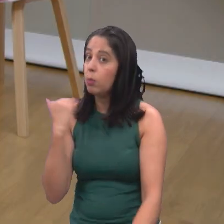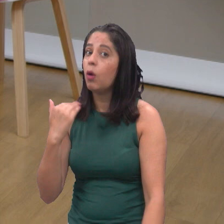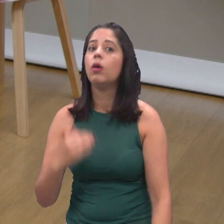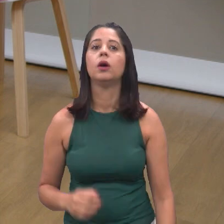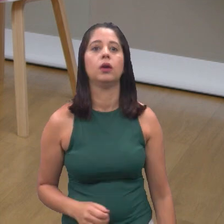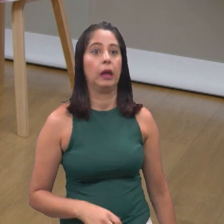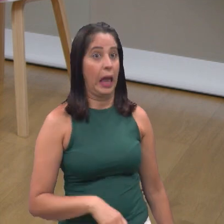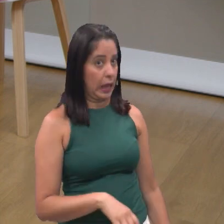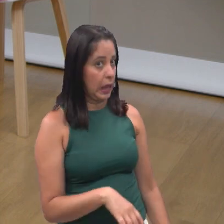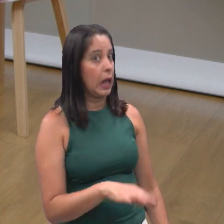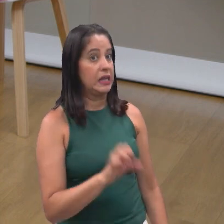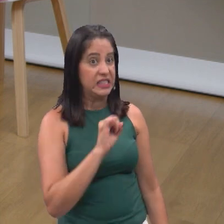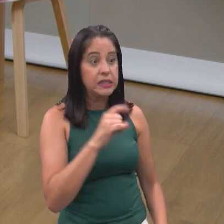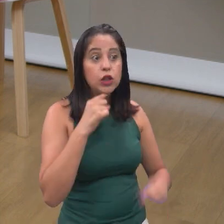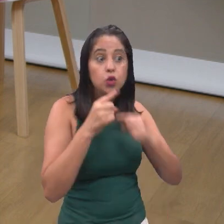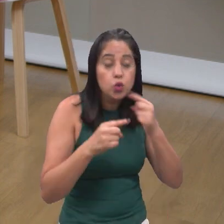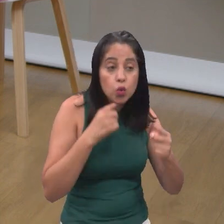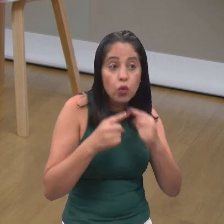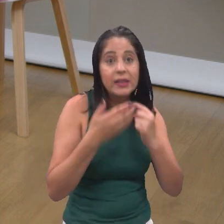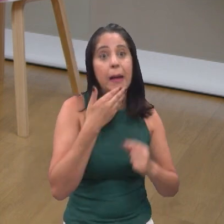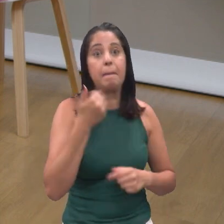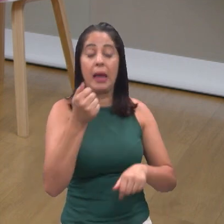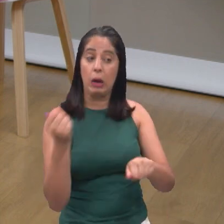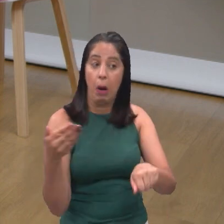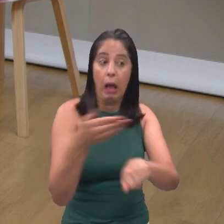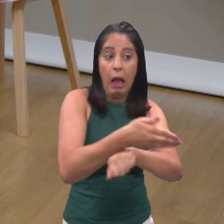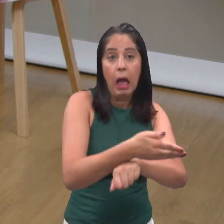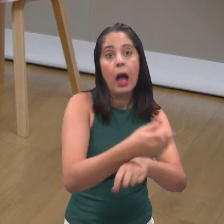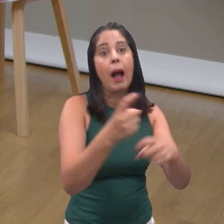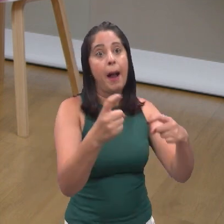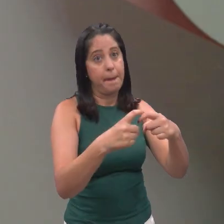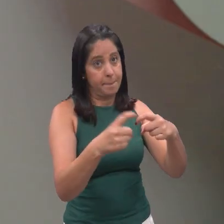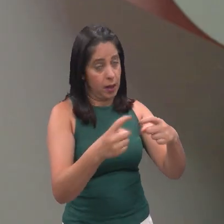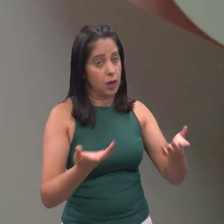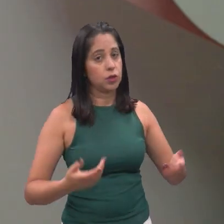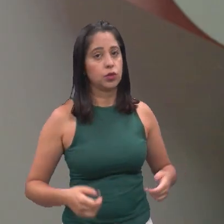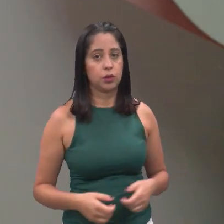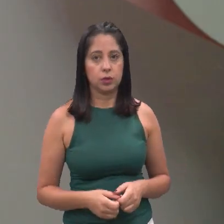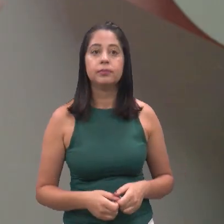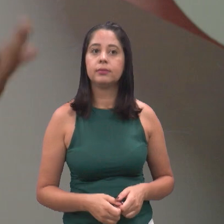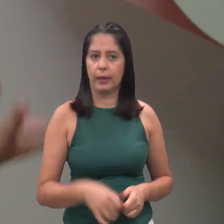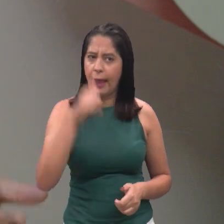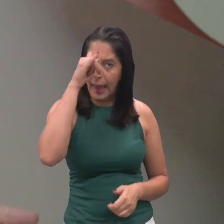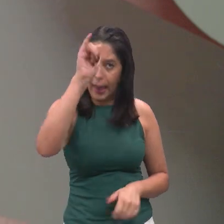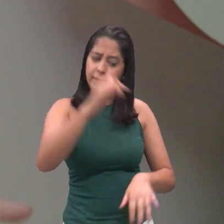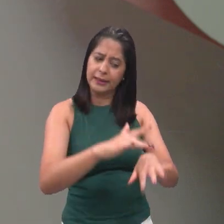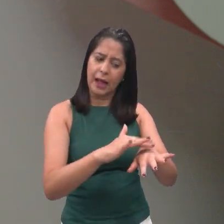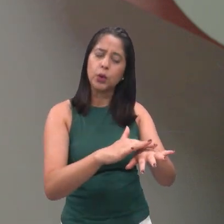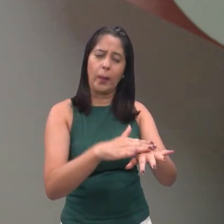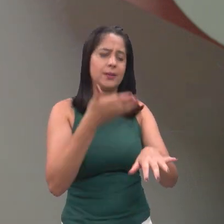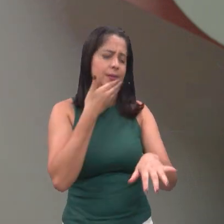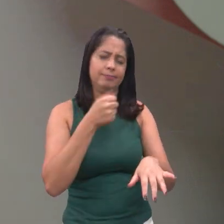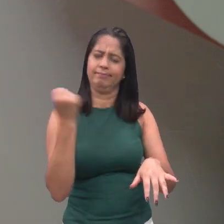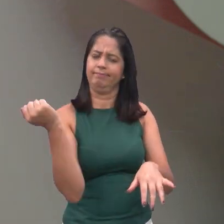dúvida, procure sempre atendimento médico. A gente sempre fala isso daqui. Prevenir, é claro, é muito melhor do que